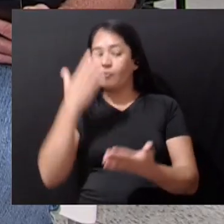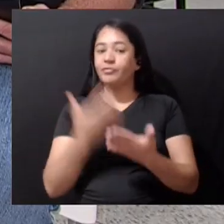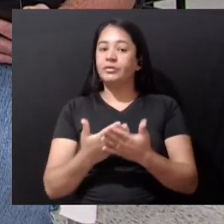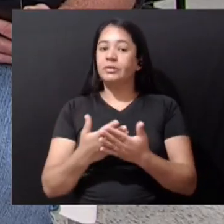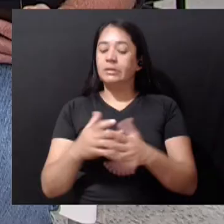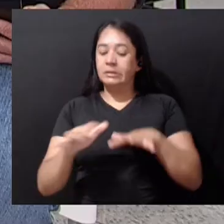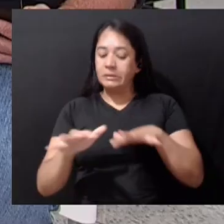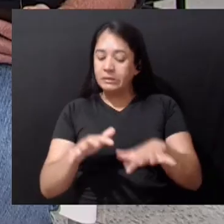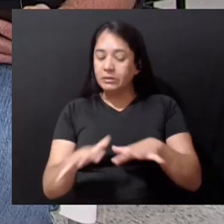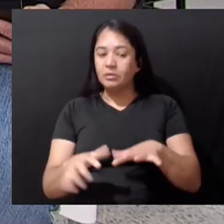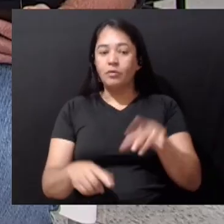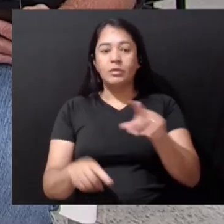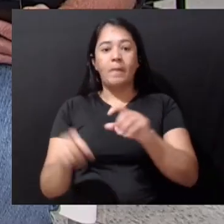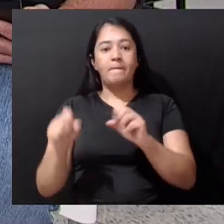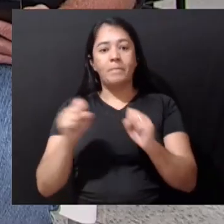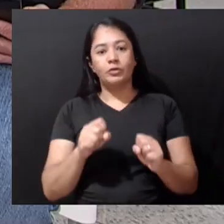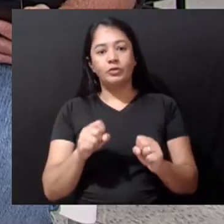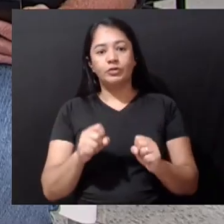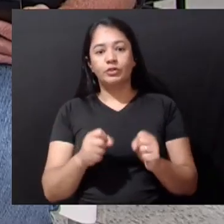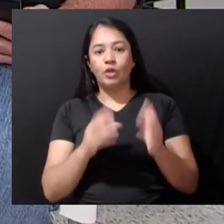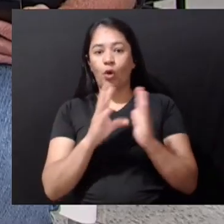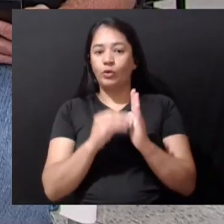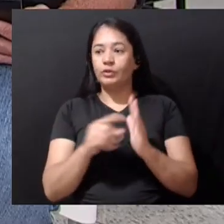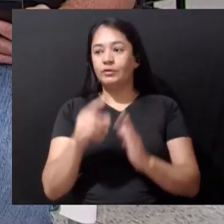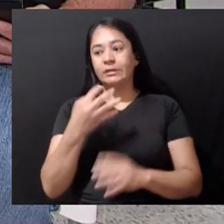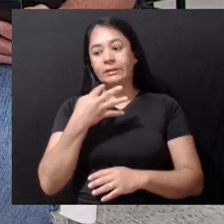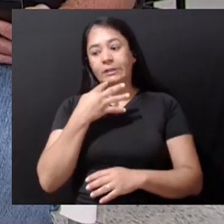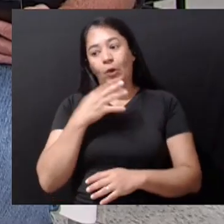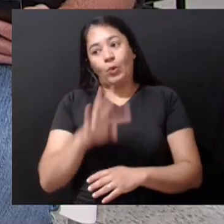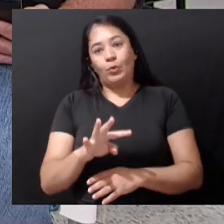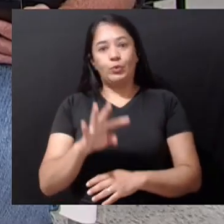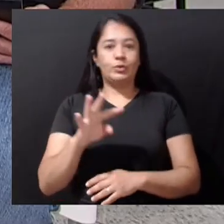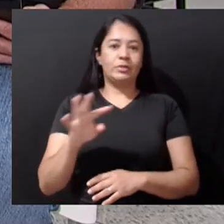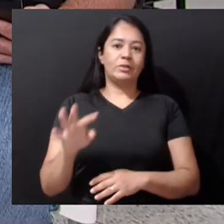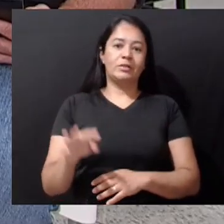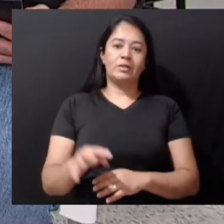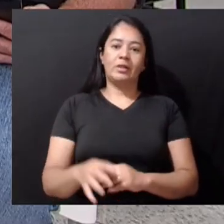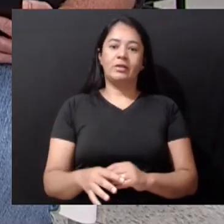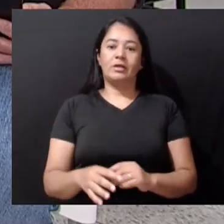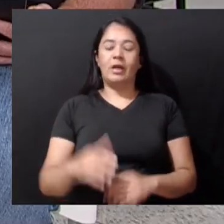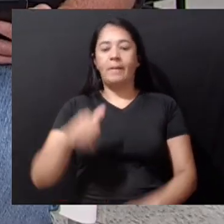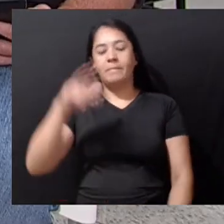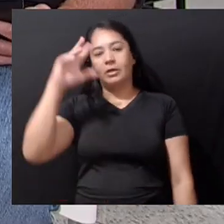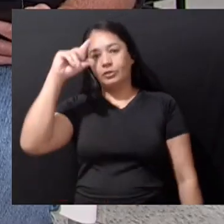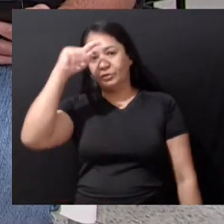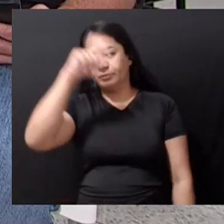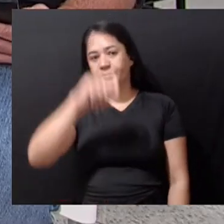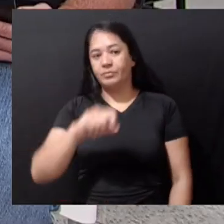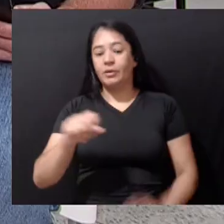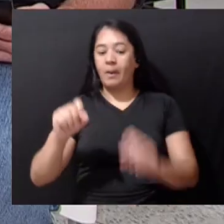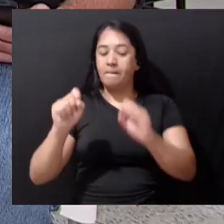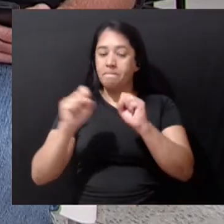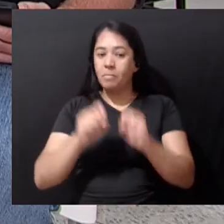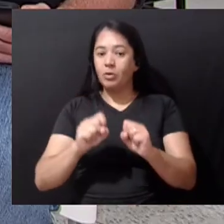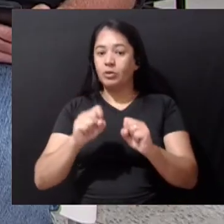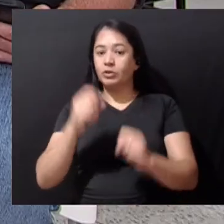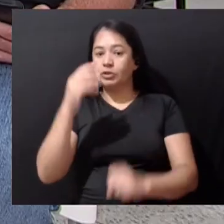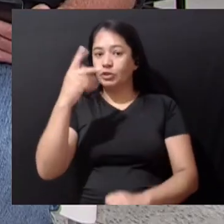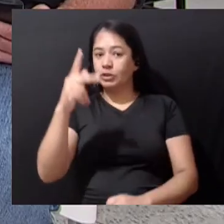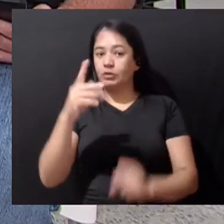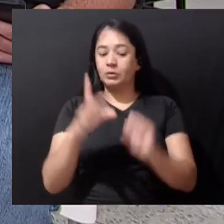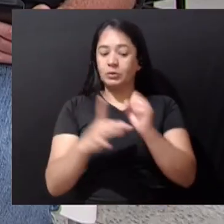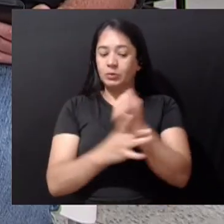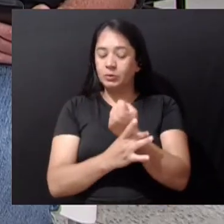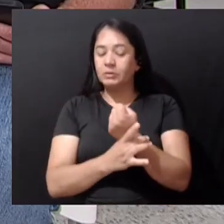pode se deparar aí com conteúdo que você não consiga aprender e vai ser um pouco mais difícil e isso pode mexer com a sua insegurança. Então é